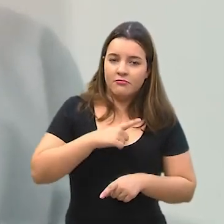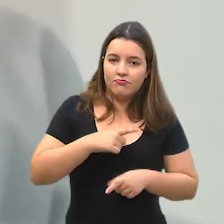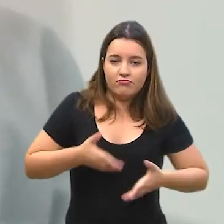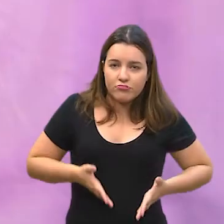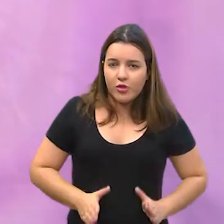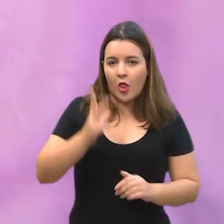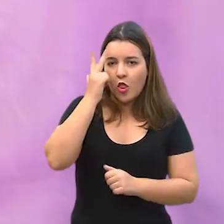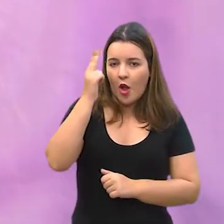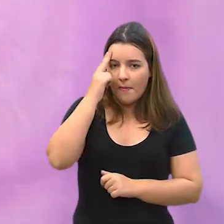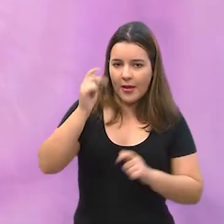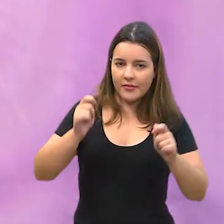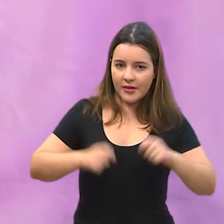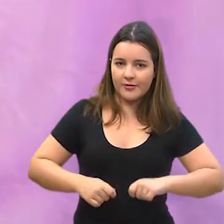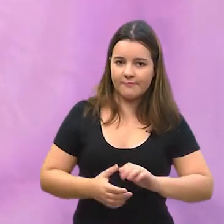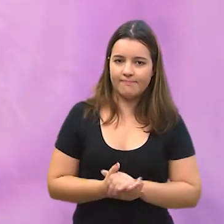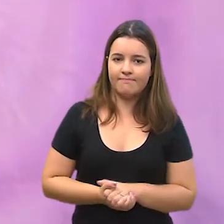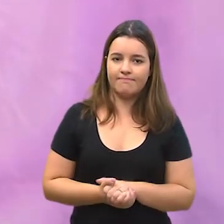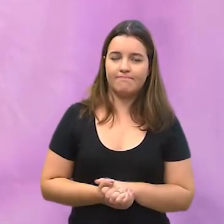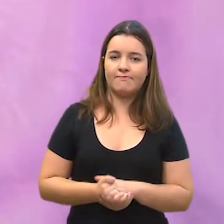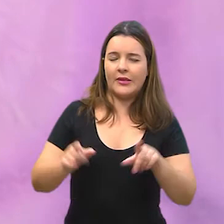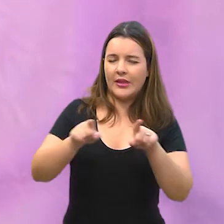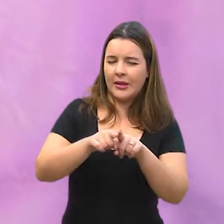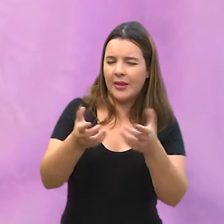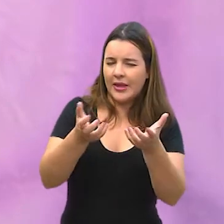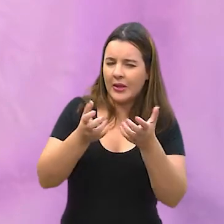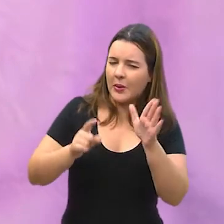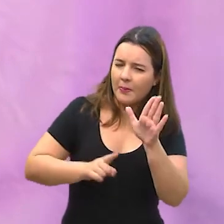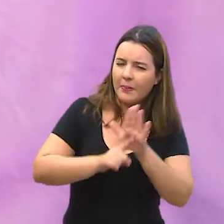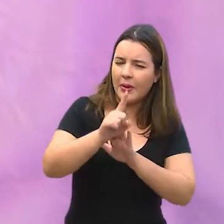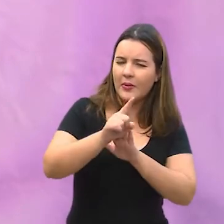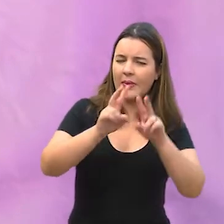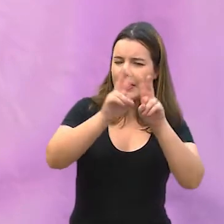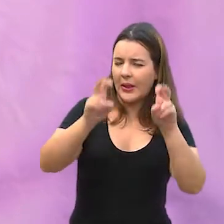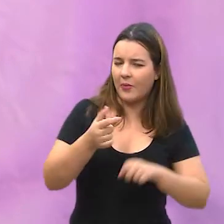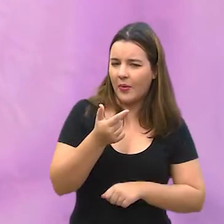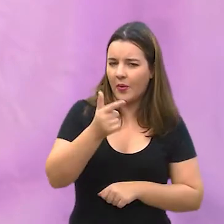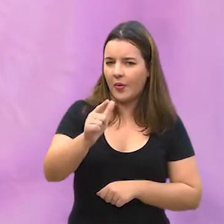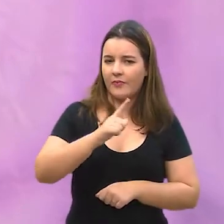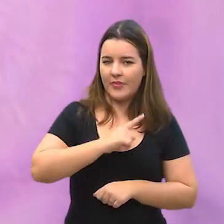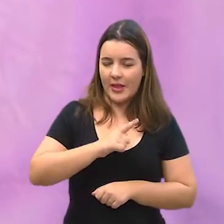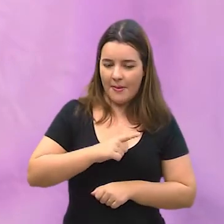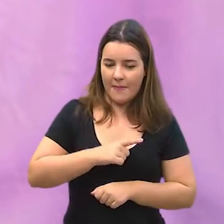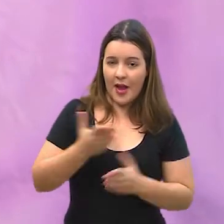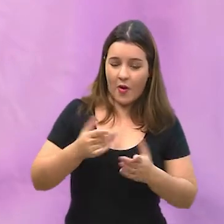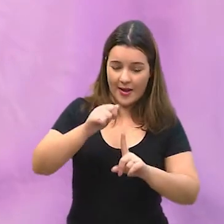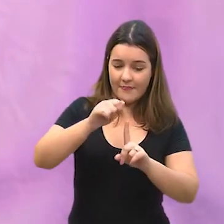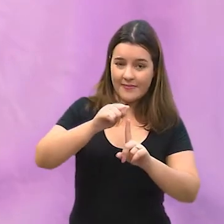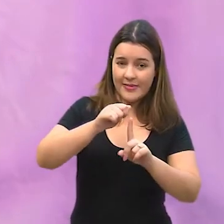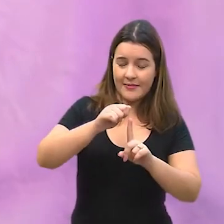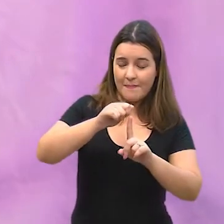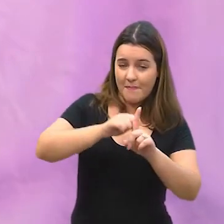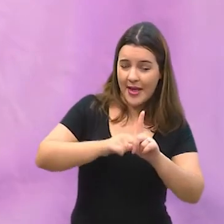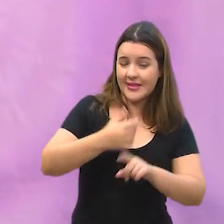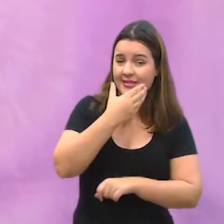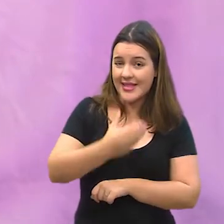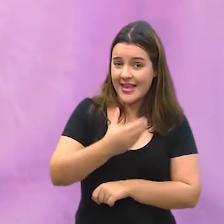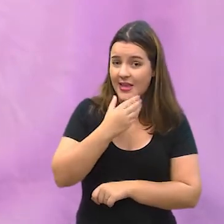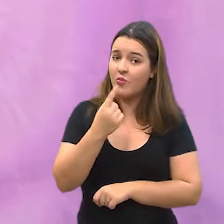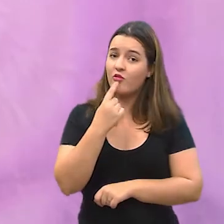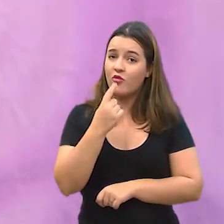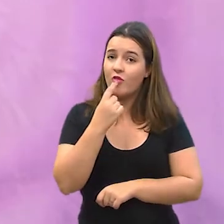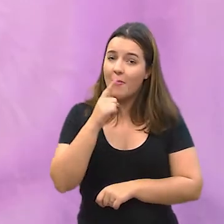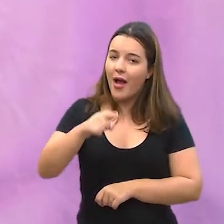a diferença, até para quem está em casa entender direitinho? O HIV é o vírus, né? É o nome do vírus que provoca